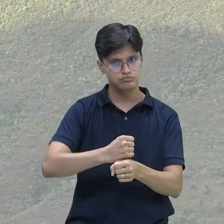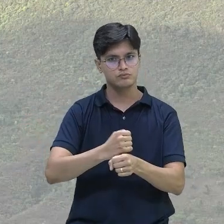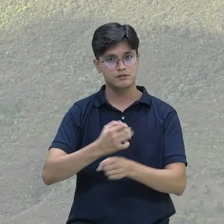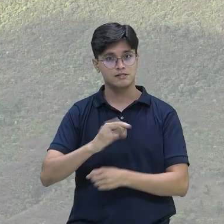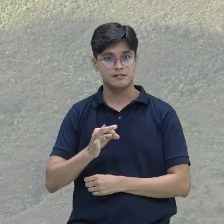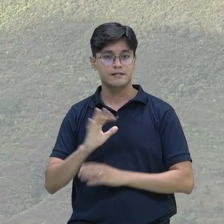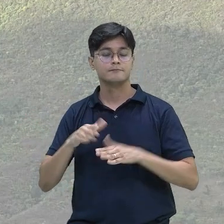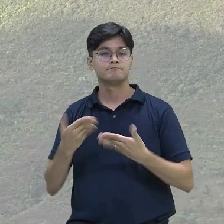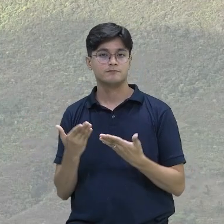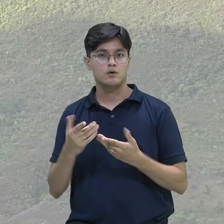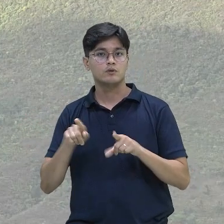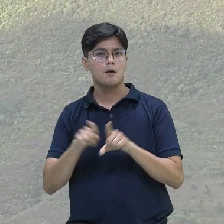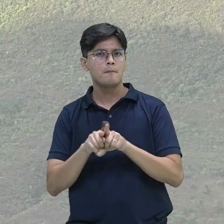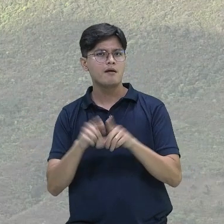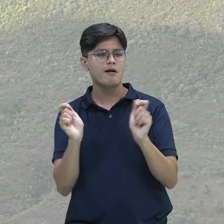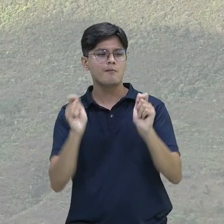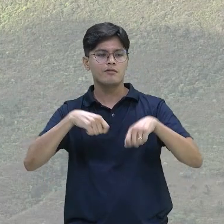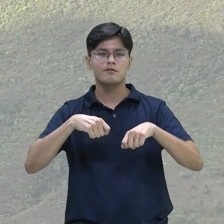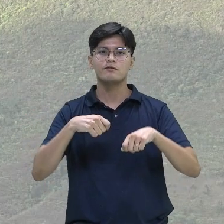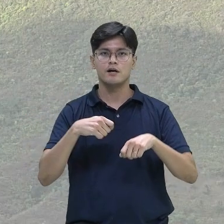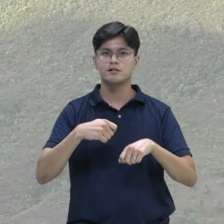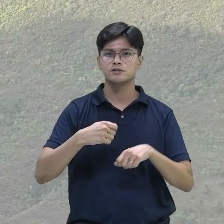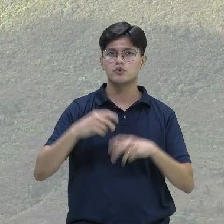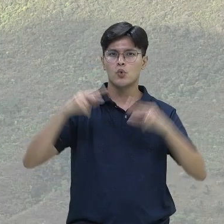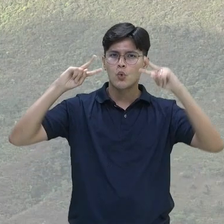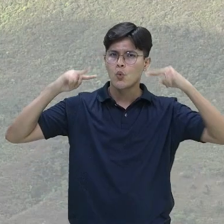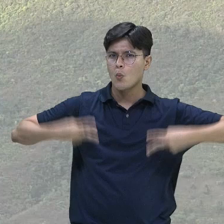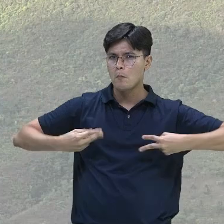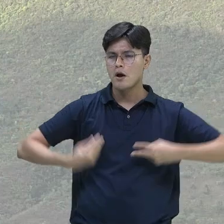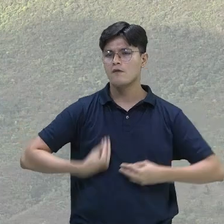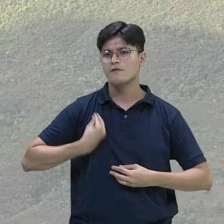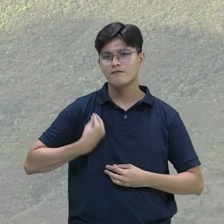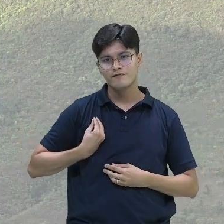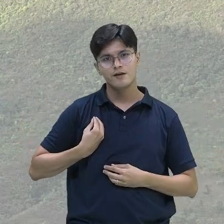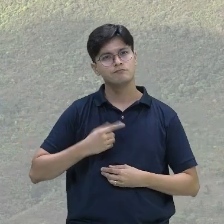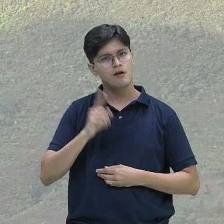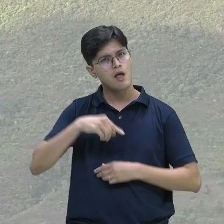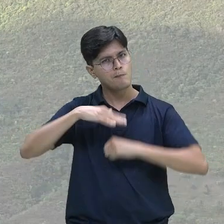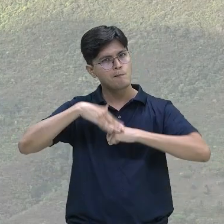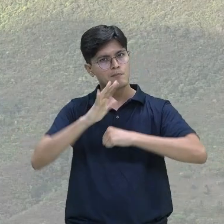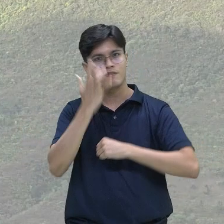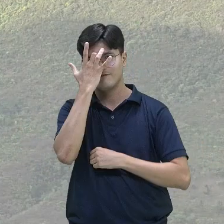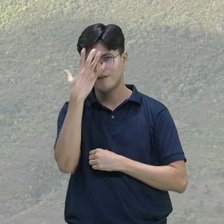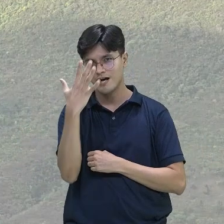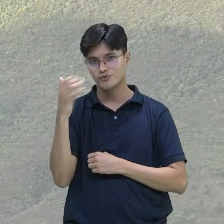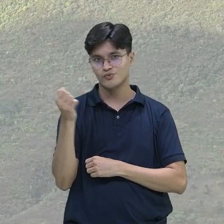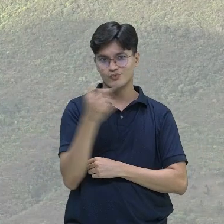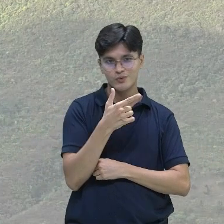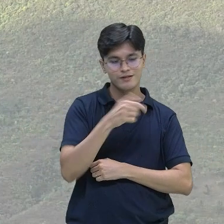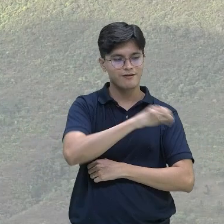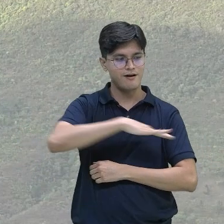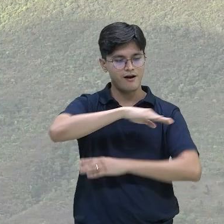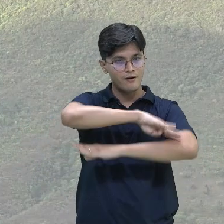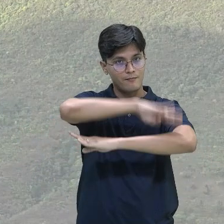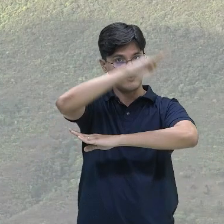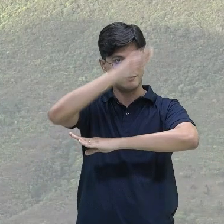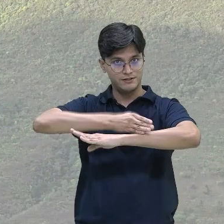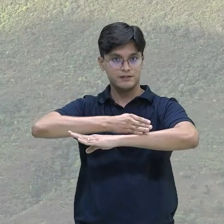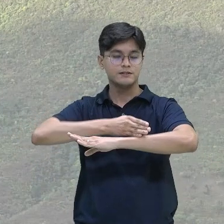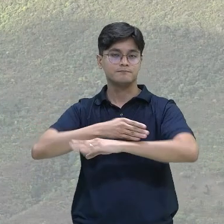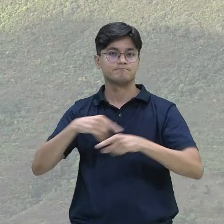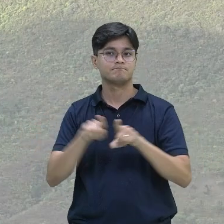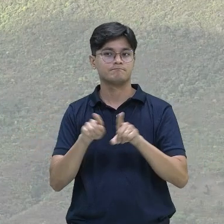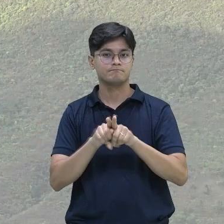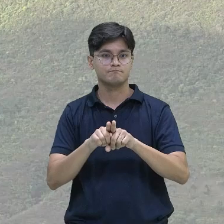tende a ser áreas aí de maior ocupação, né? Já é uma área mais fácil, digamos, do que ali as áreas de montanha. As formas